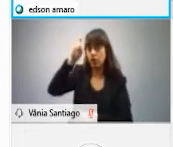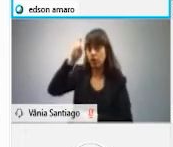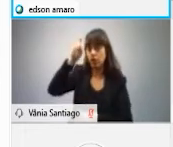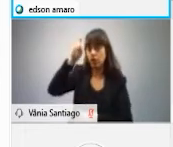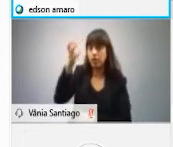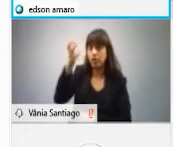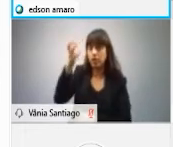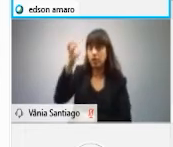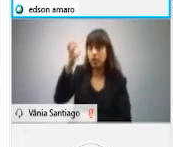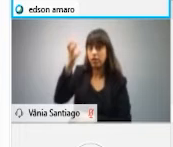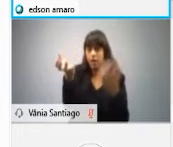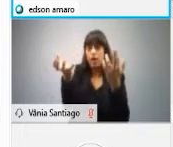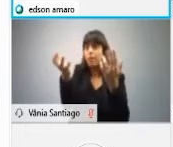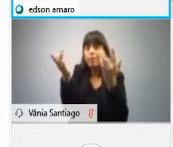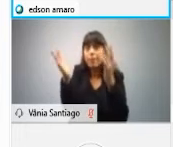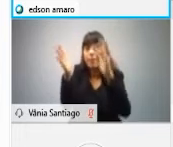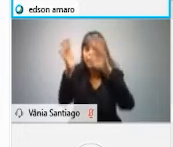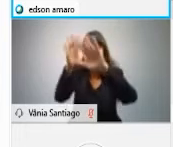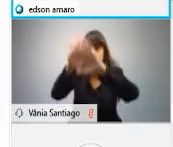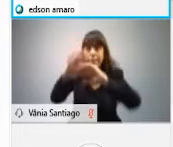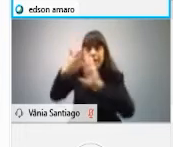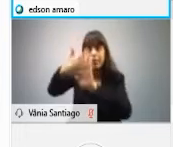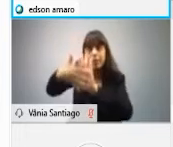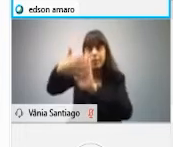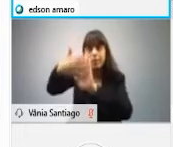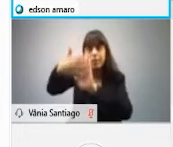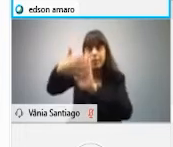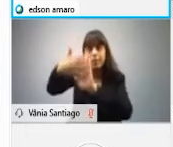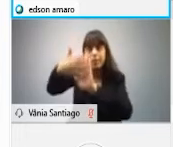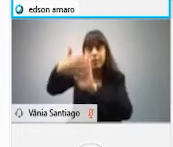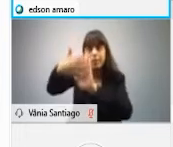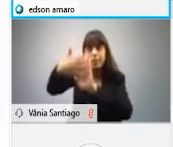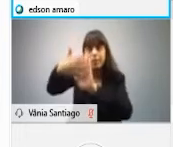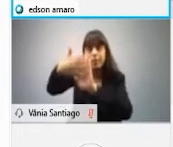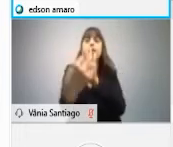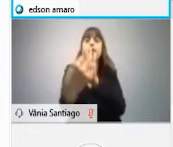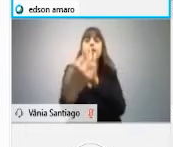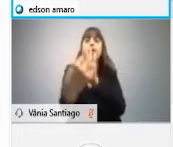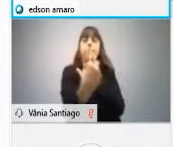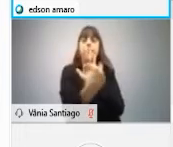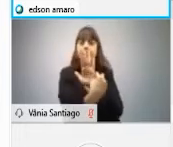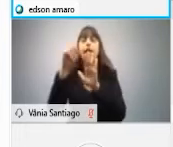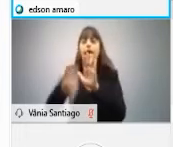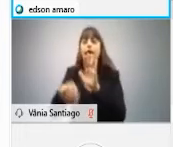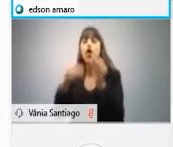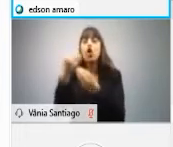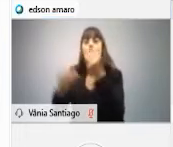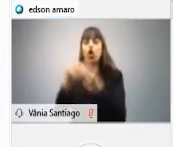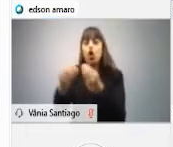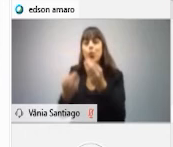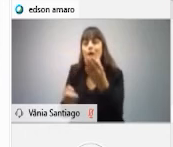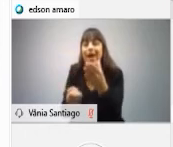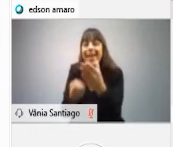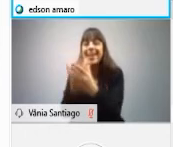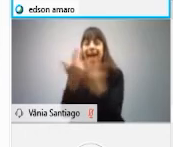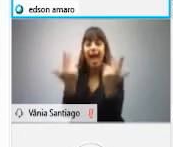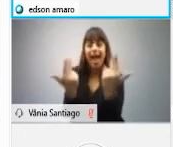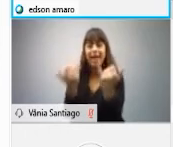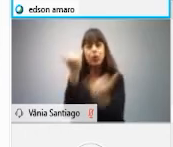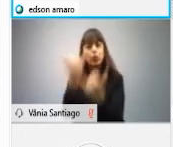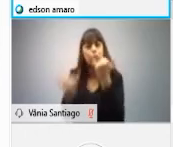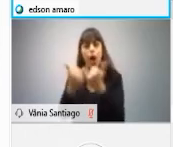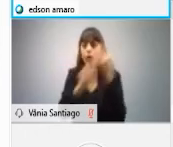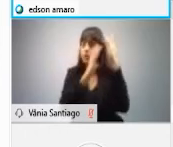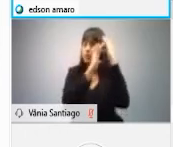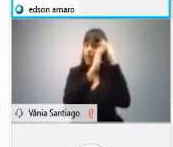à realidade, eles passam a ser treinados, como a gente fala, treinar uma rede neural, e assim ela pode produzir um resultado que